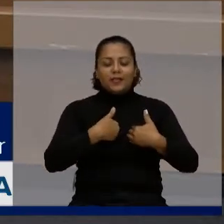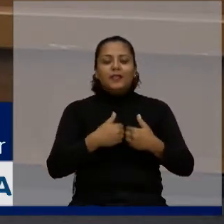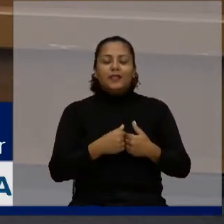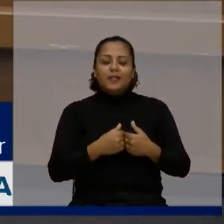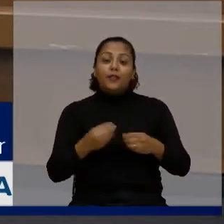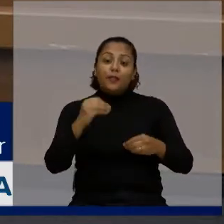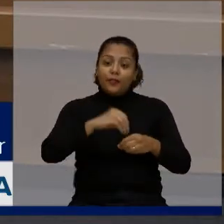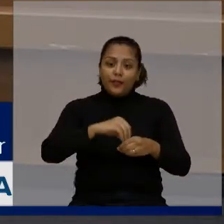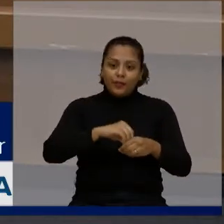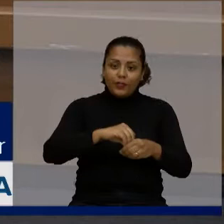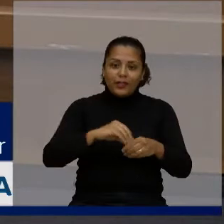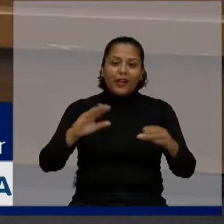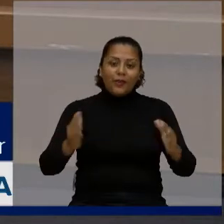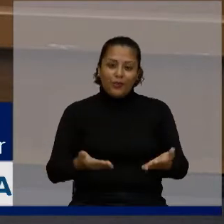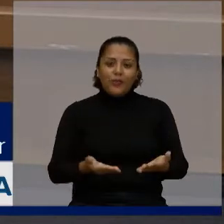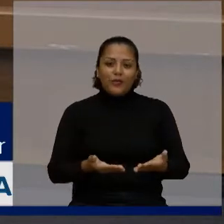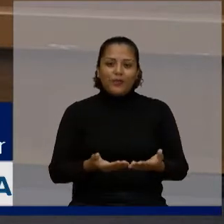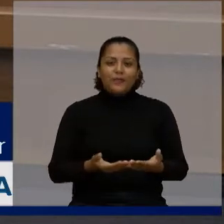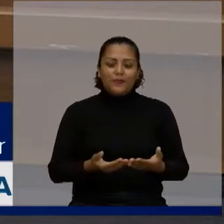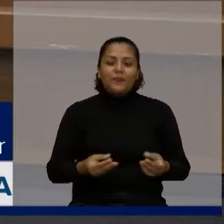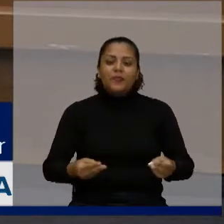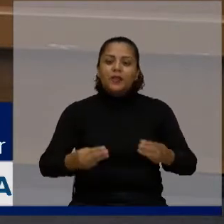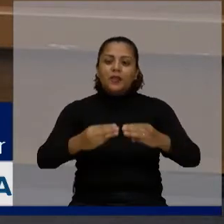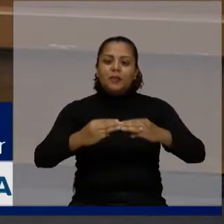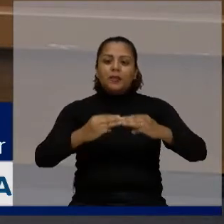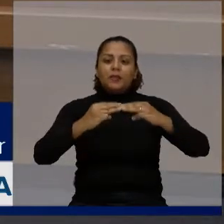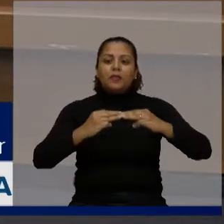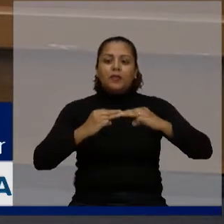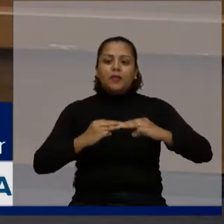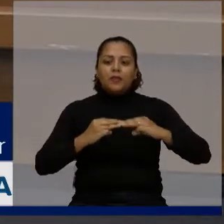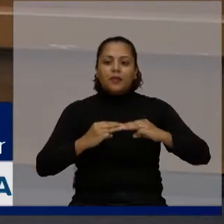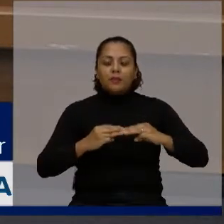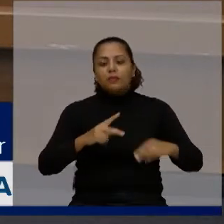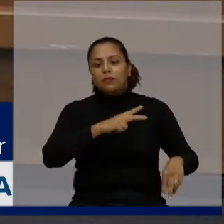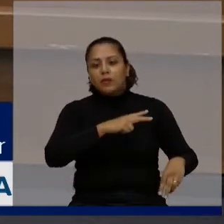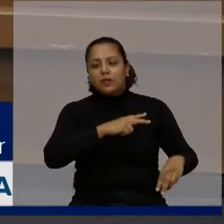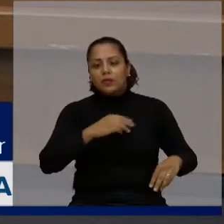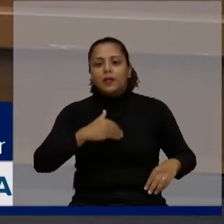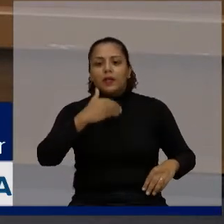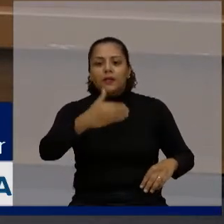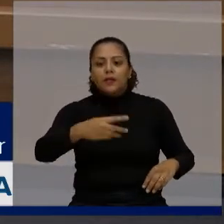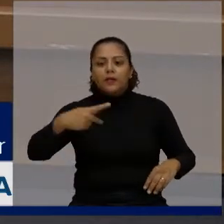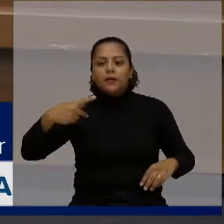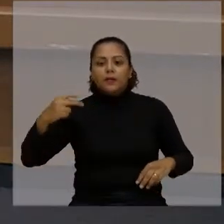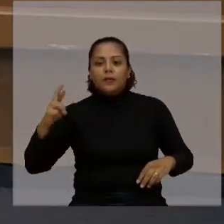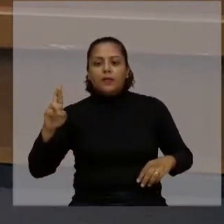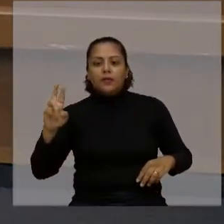a favor, por favor, e é uma moção da Frente Parlamentar. Ok, gente? Obrigado.